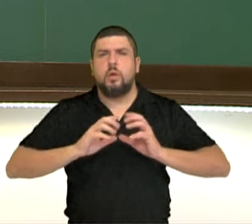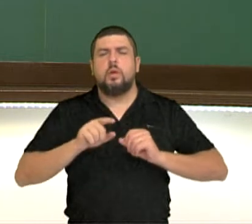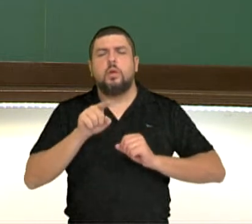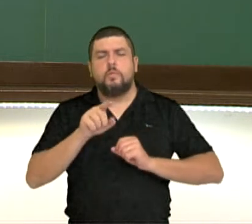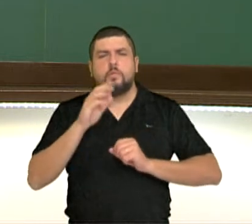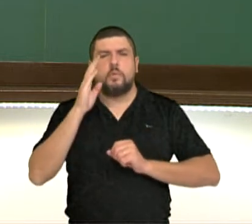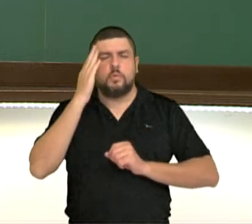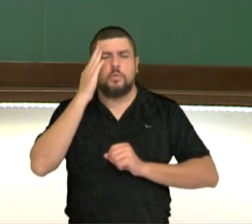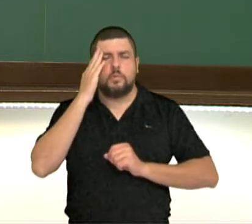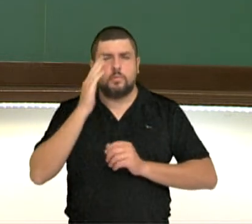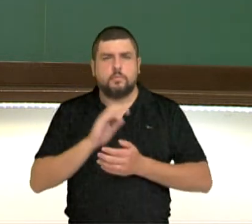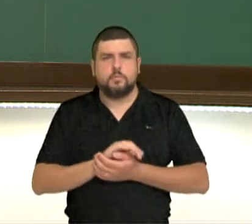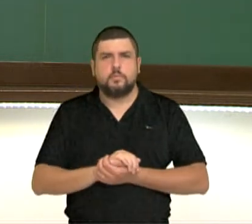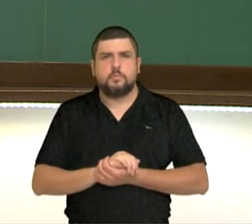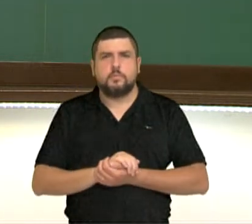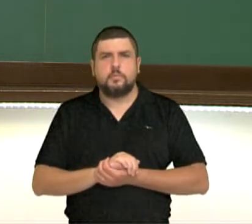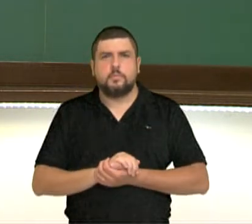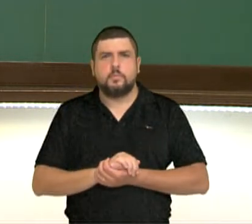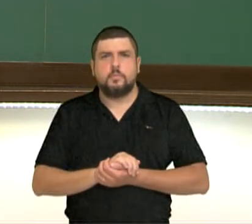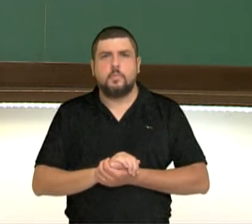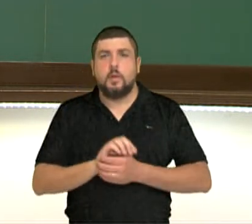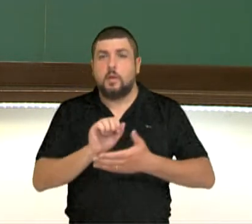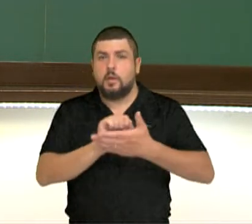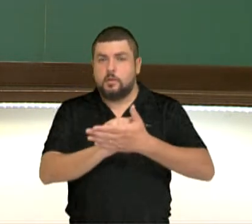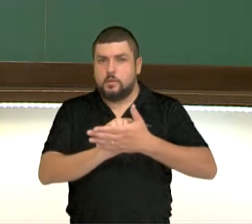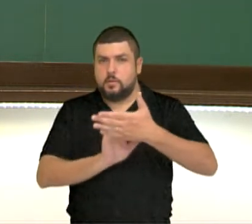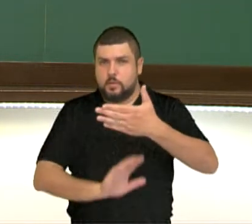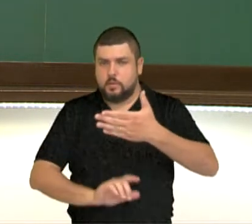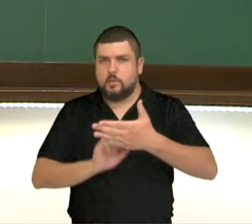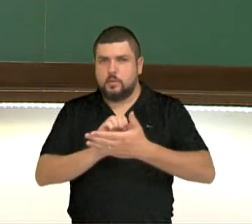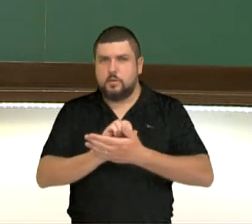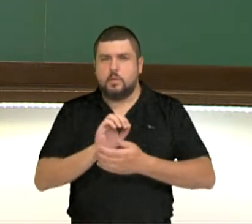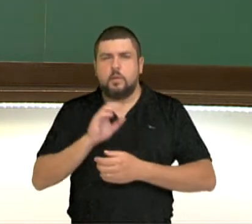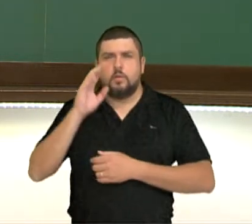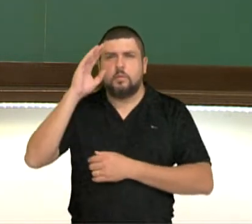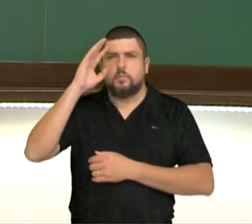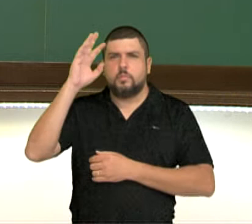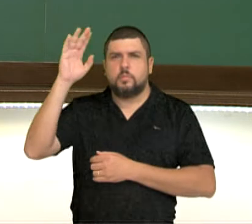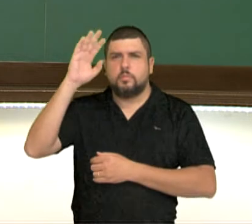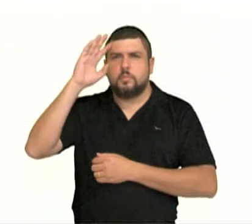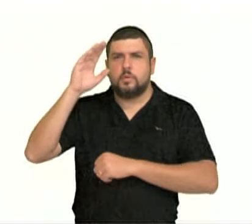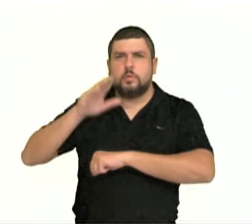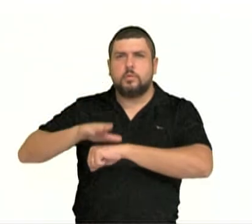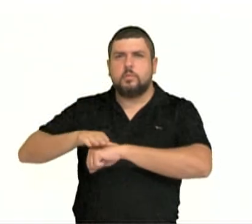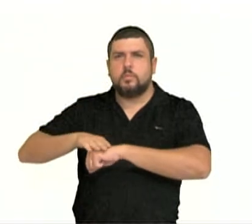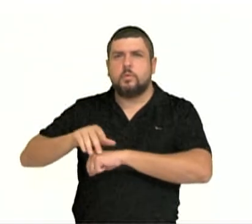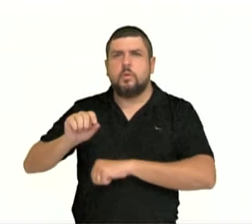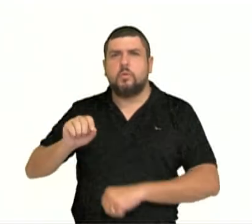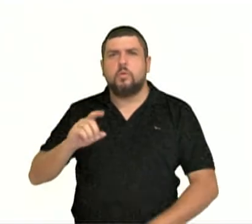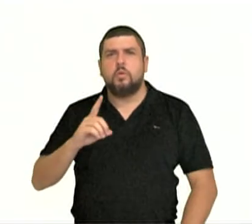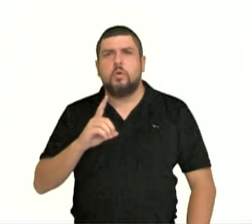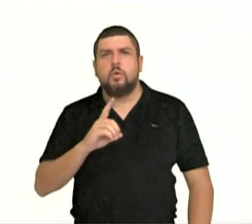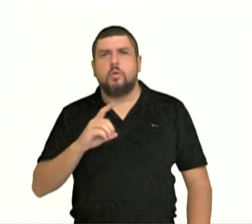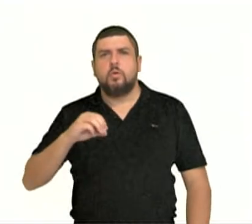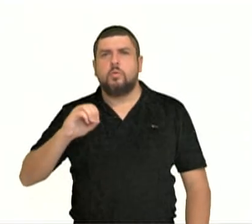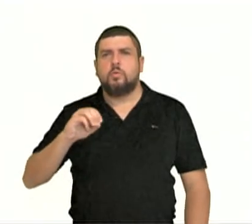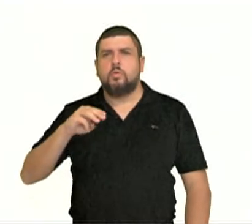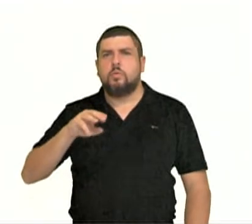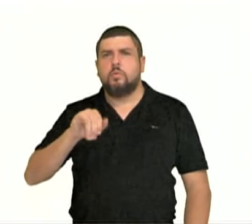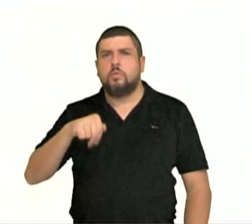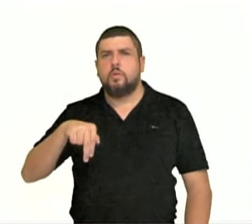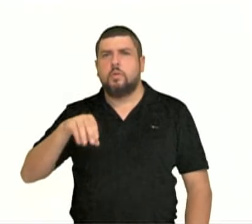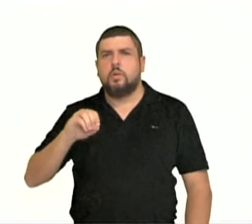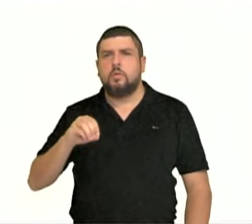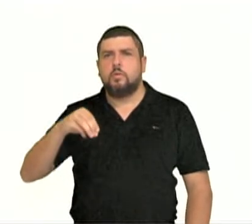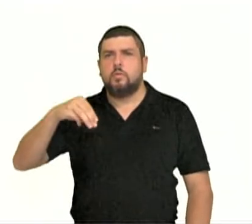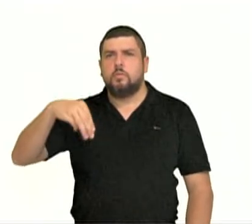aí, ok? Essa atividade, ela foi idealizada por Dominiciano Marques, certo? E ele se encontra